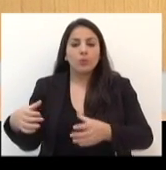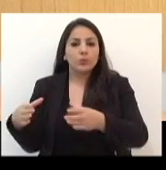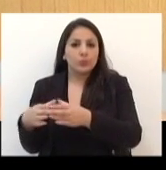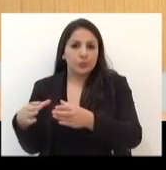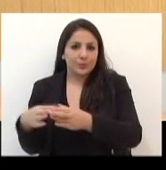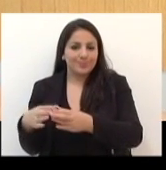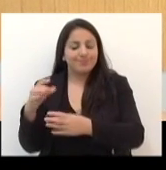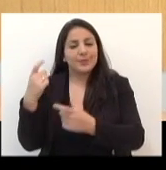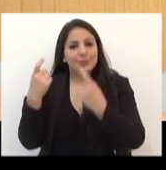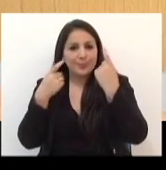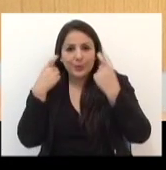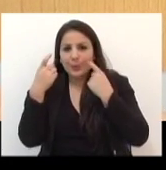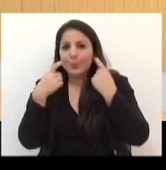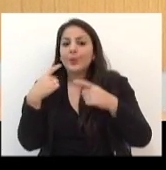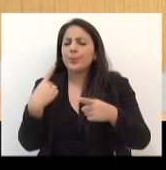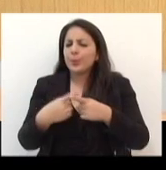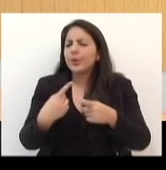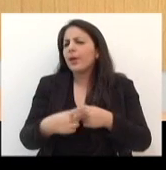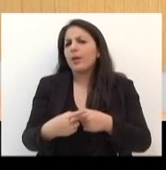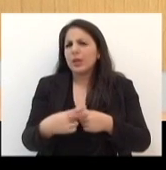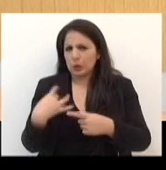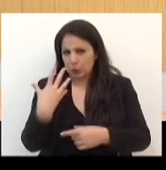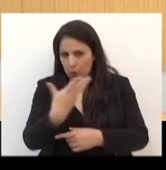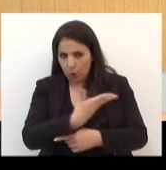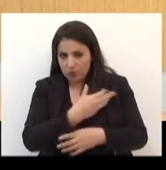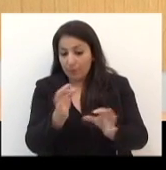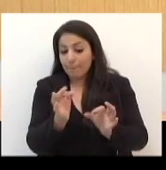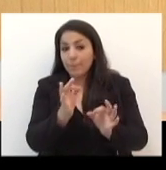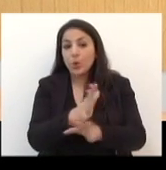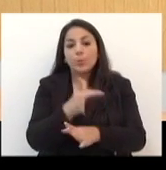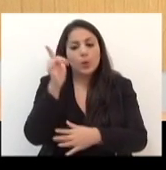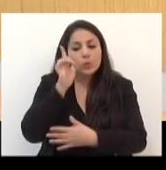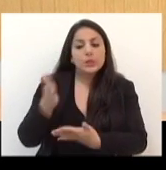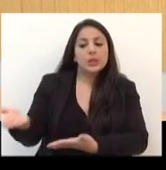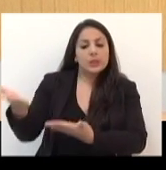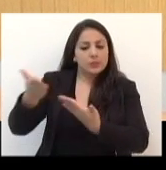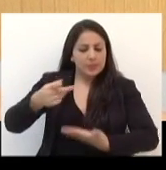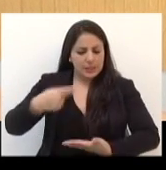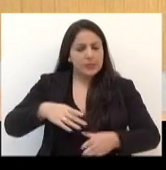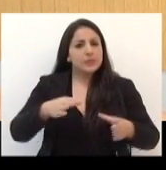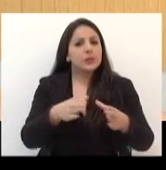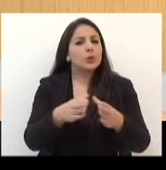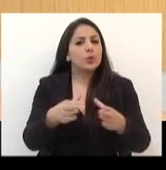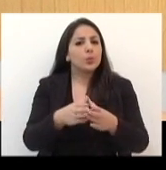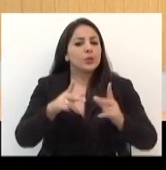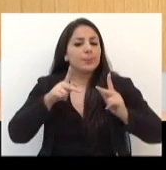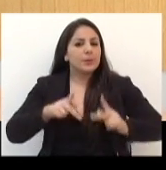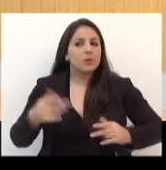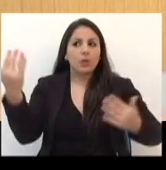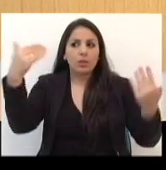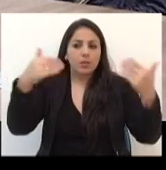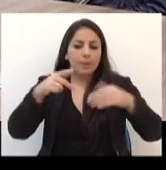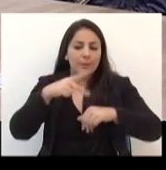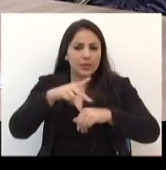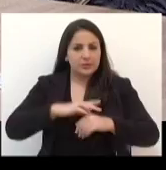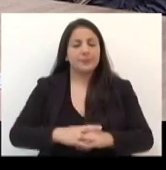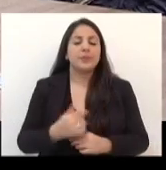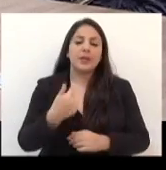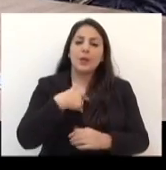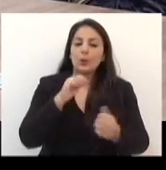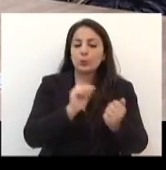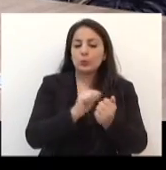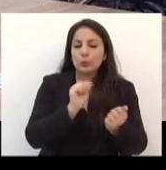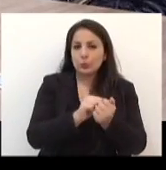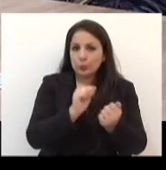preocupada. Afinal, estamos preparados para receber estes grupos? Assista a entrevista. Eu estou